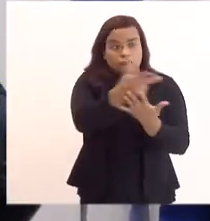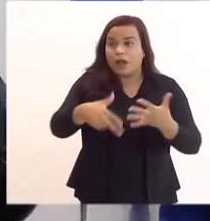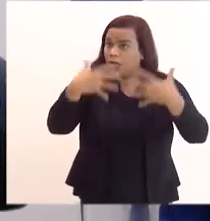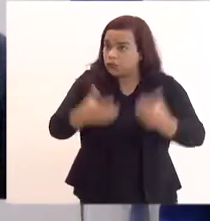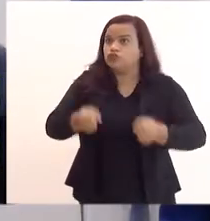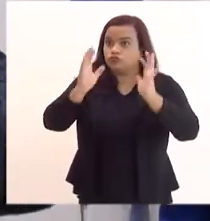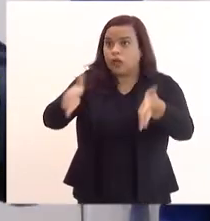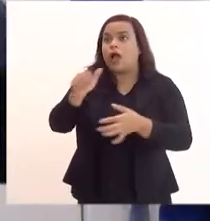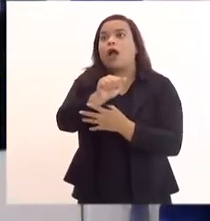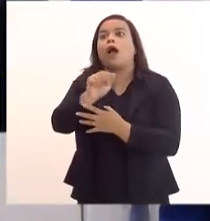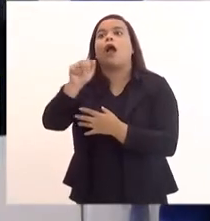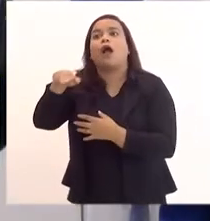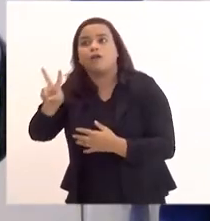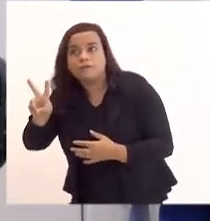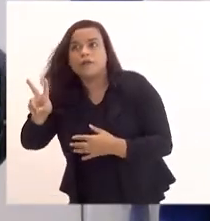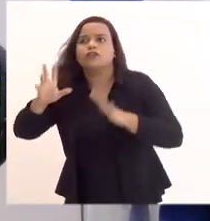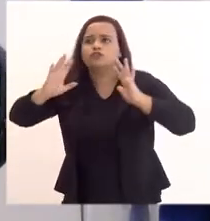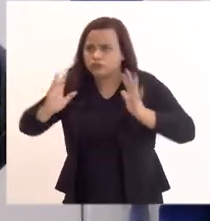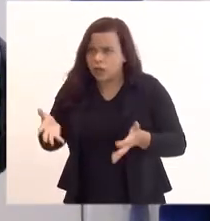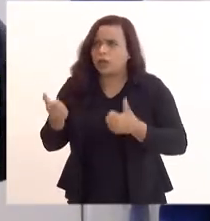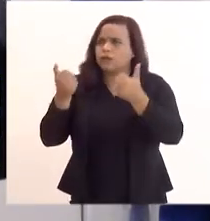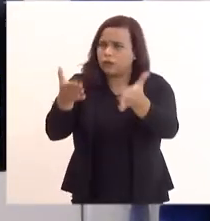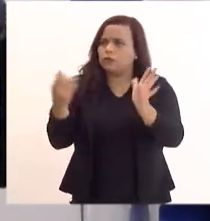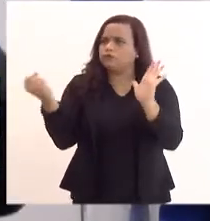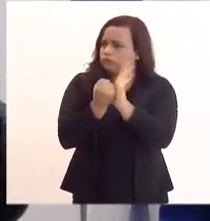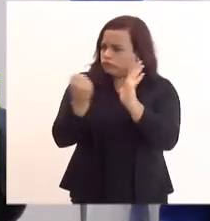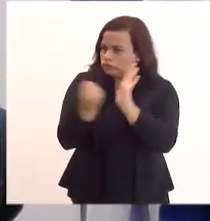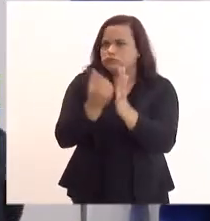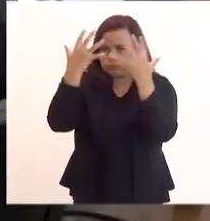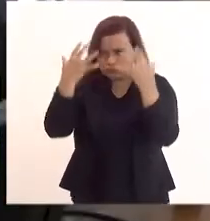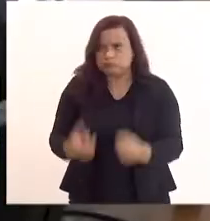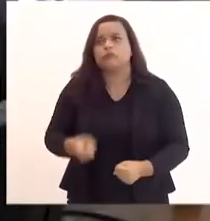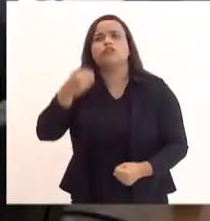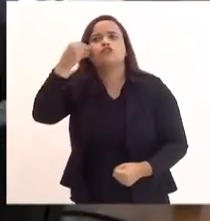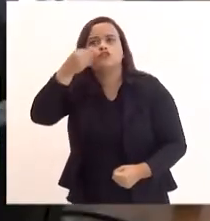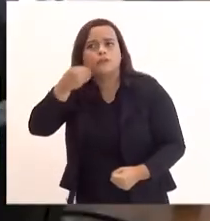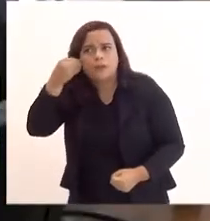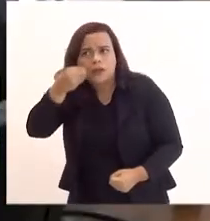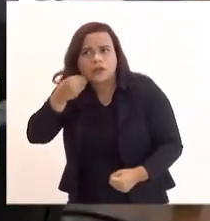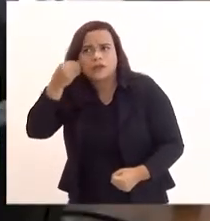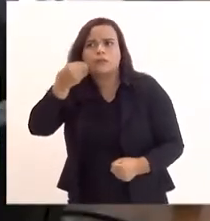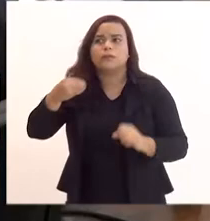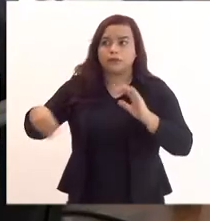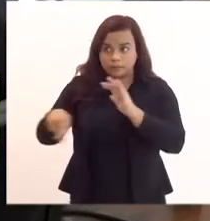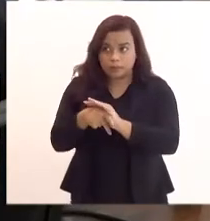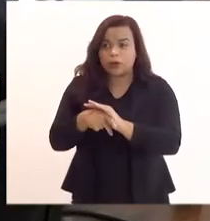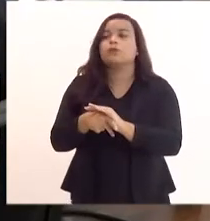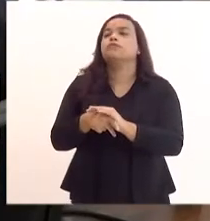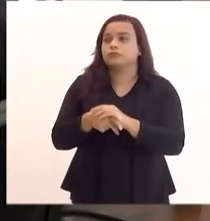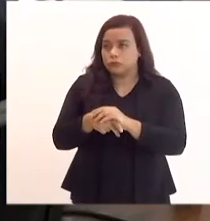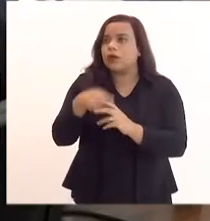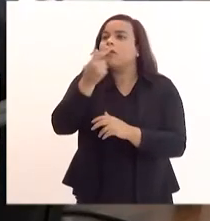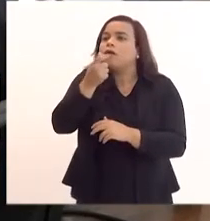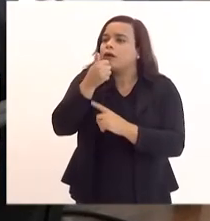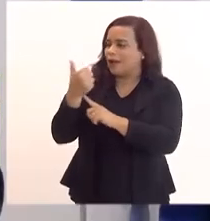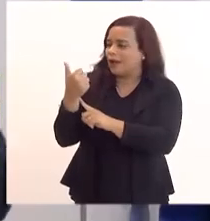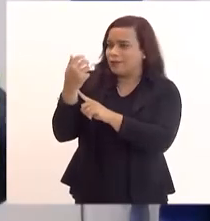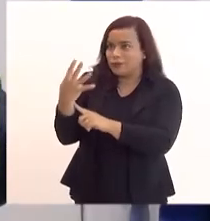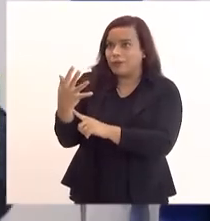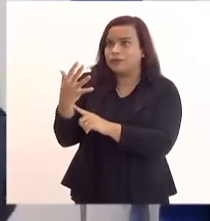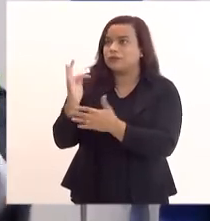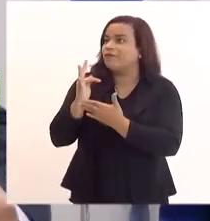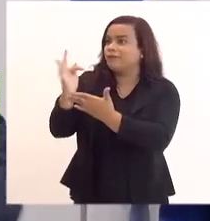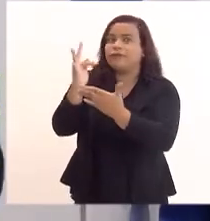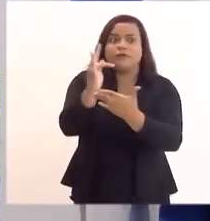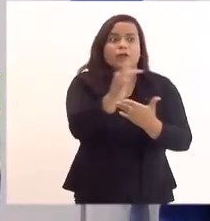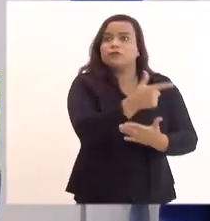Anvisa tenha regulamentado experimentalmente os 14 remédios, não há fornecimento, deputado Amorim, em